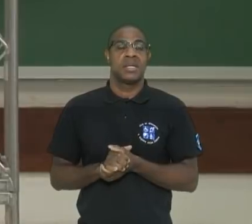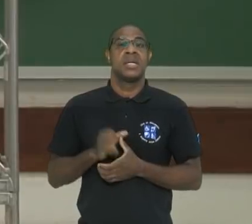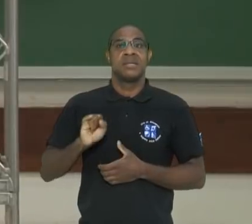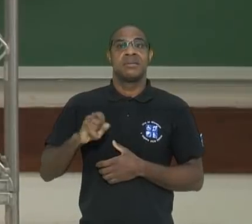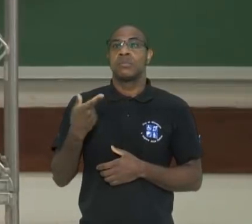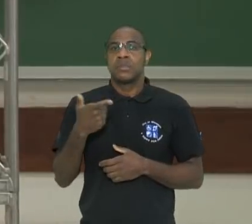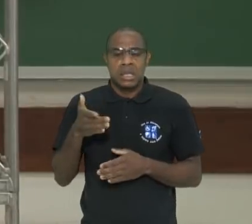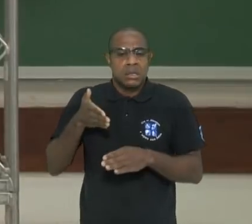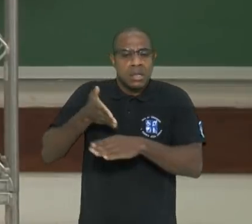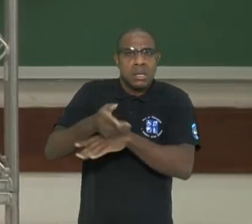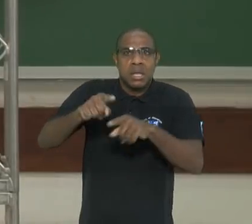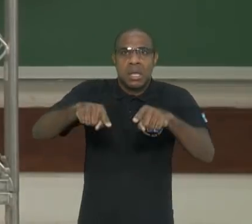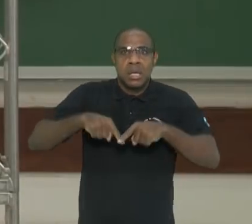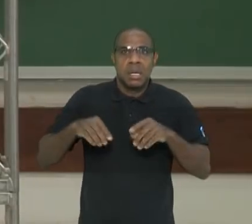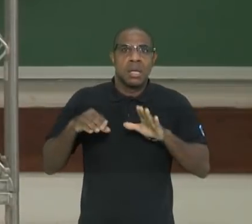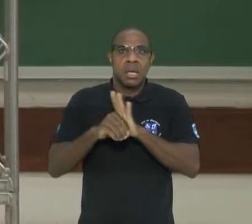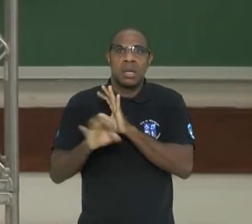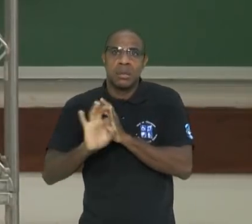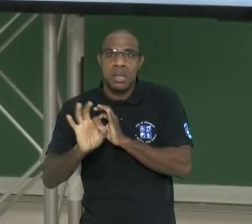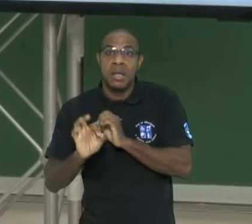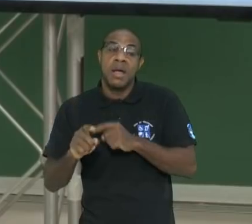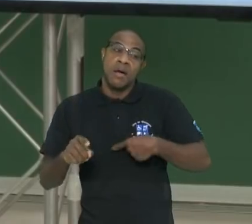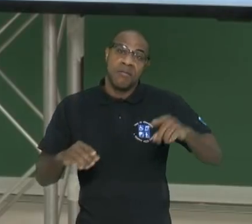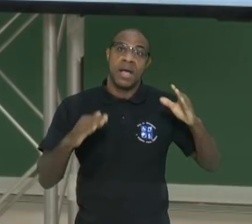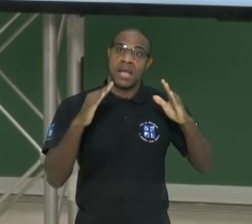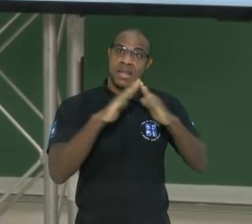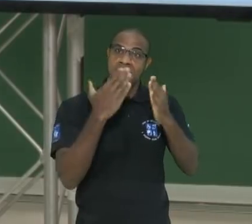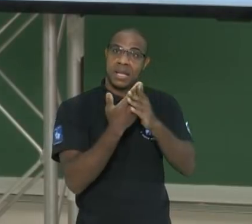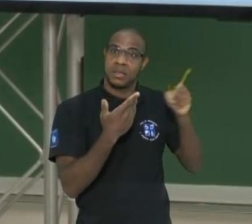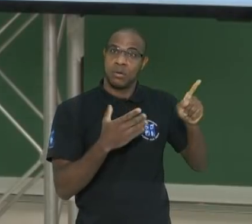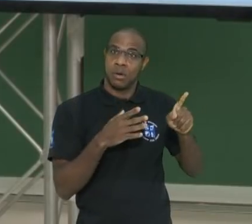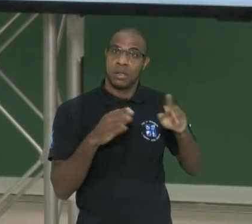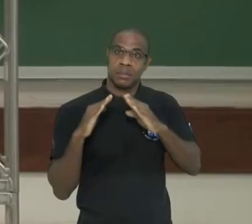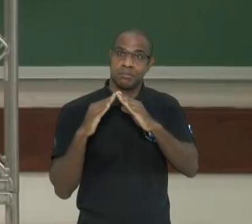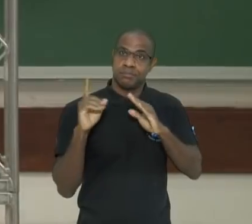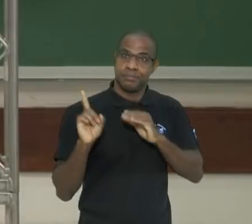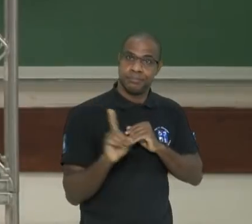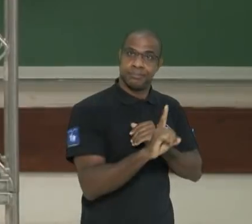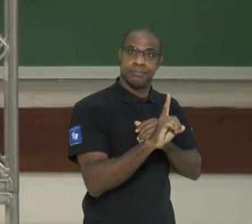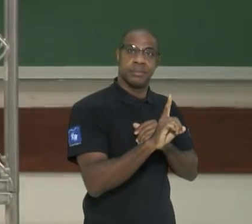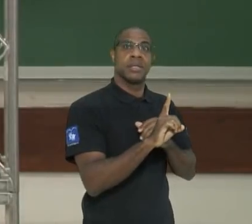tem acesso ao Classroom, não deixe de buscar a sua atividade na escola e